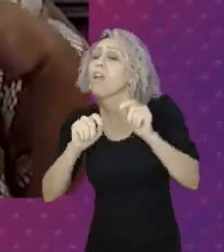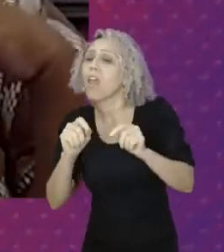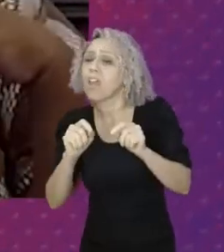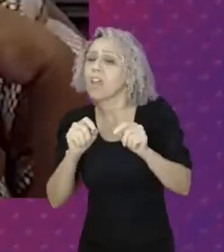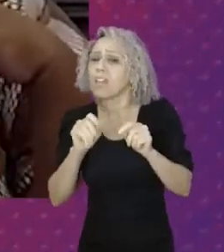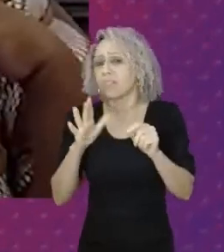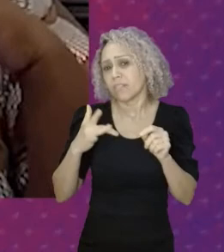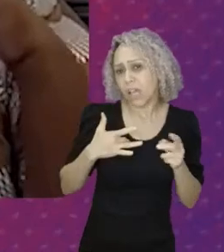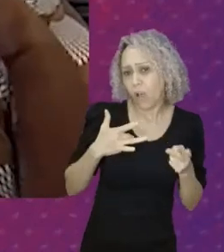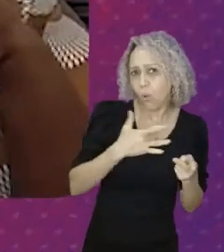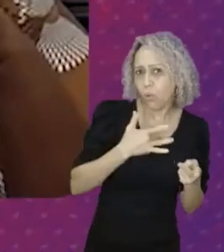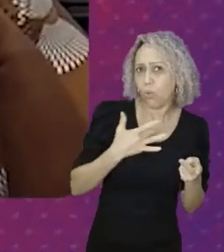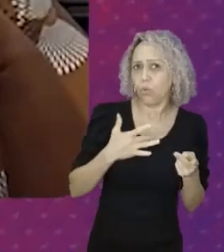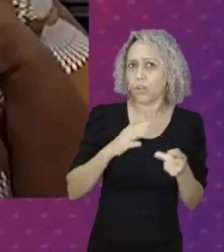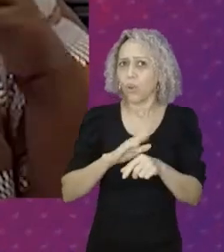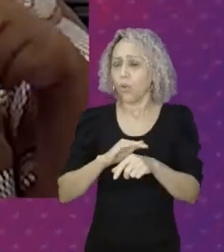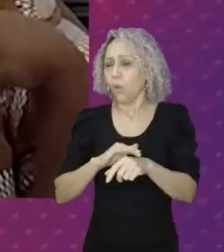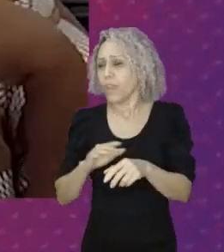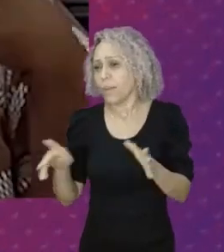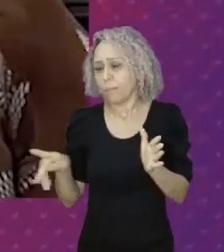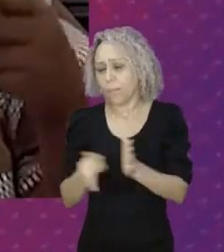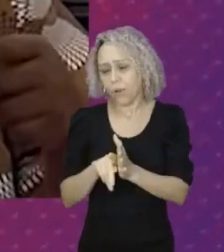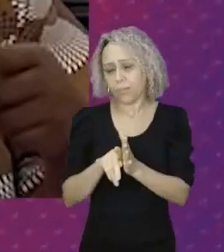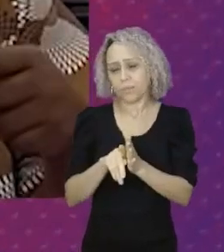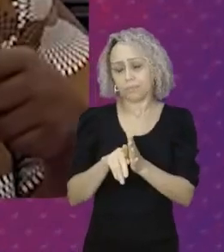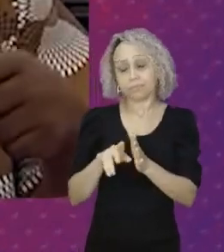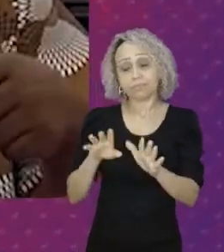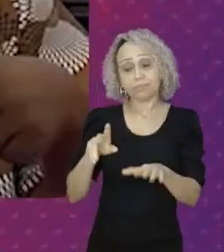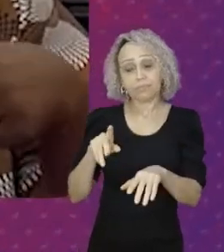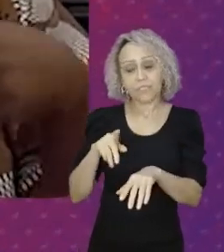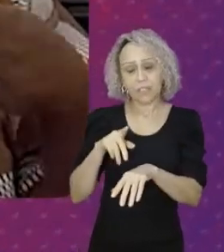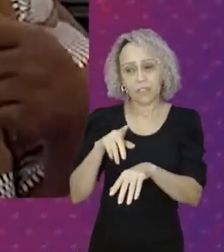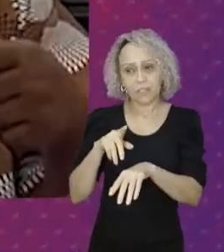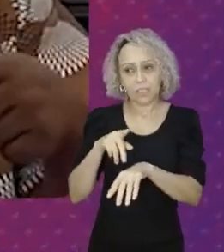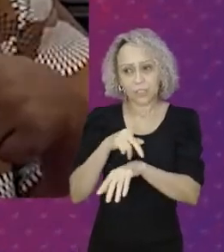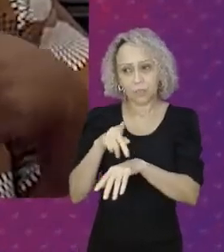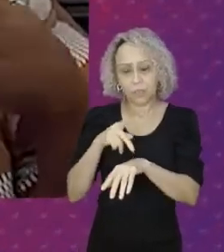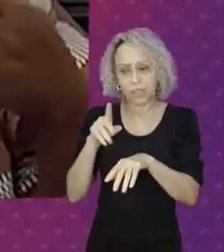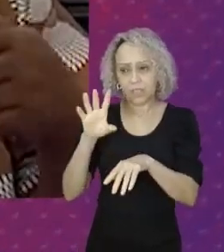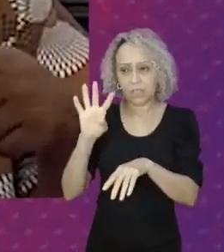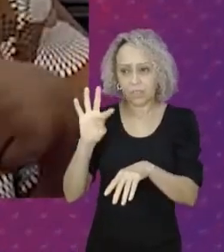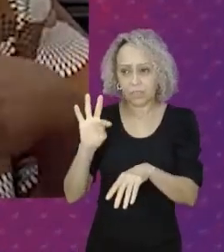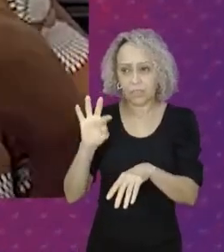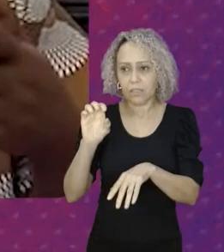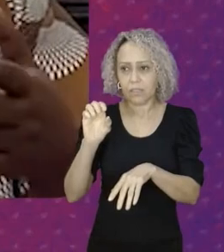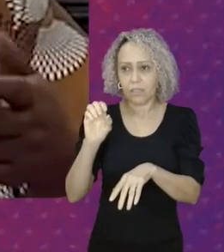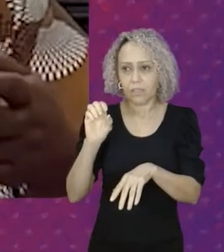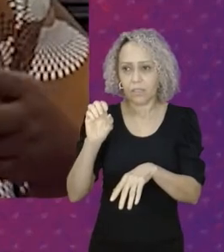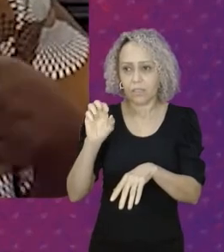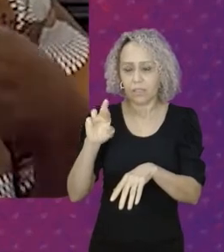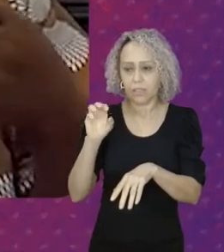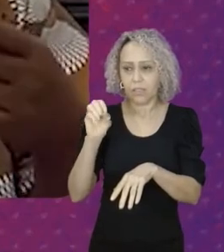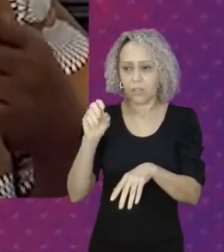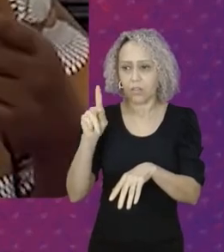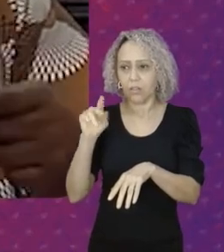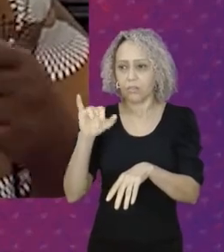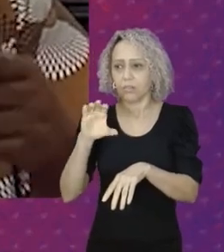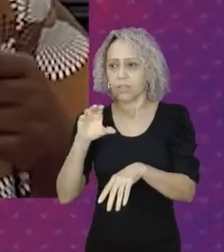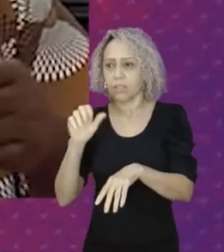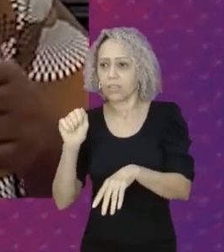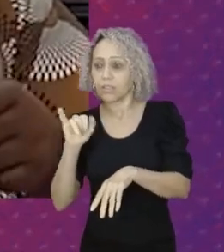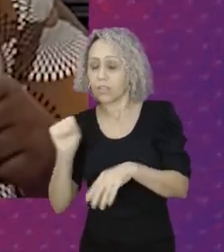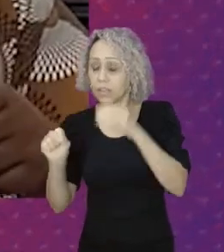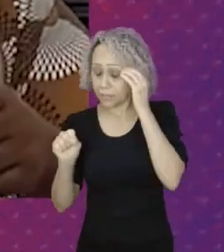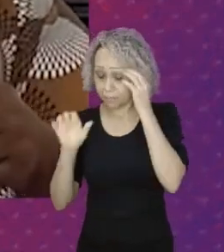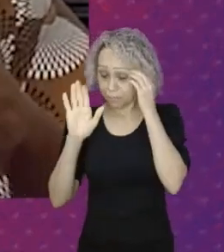colaboração importante. Então, uma das políticas que o MEC vai fazer é a construção de editais para incentivar